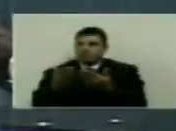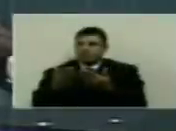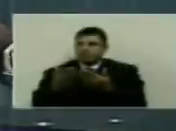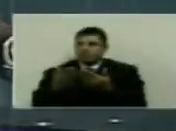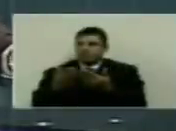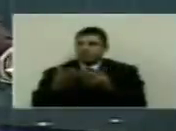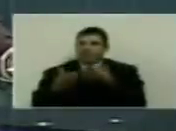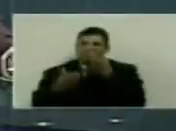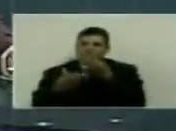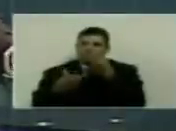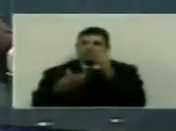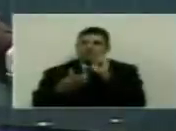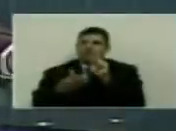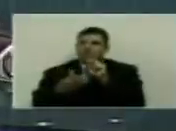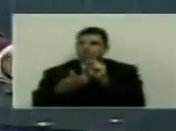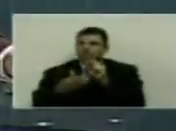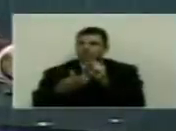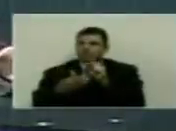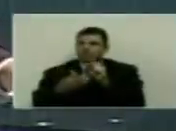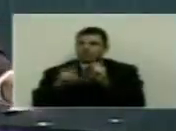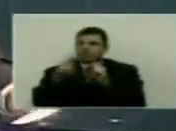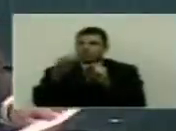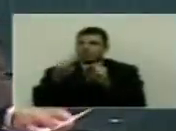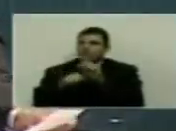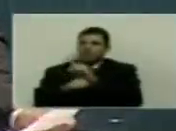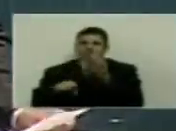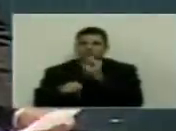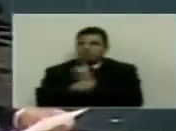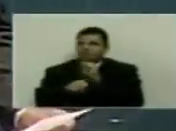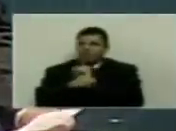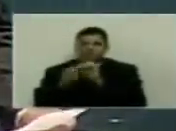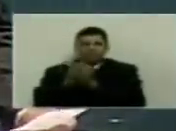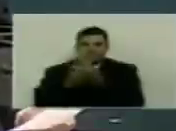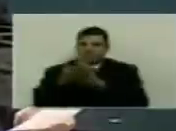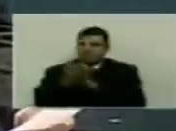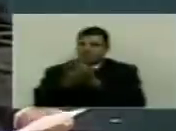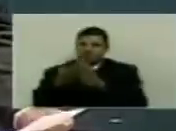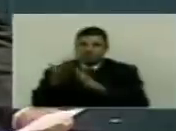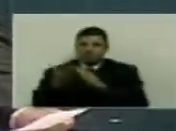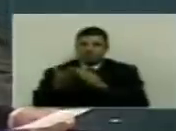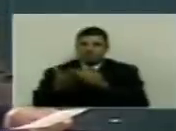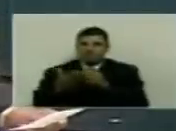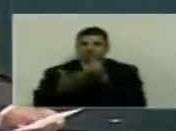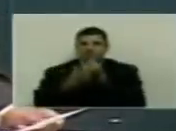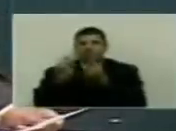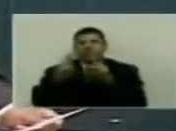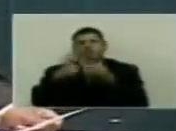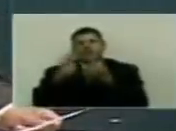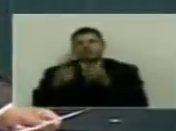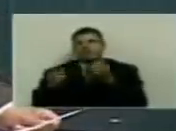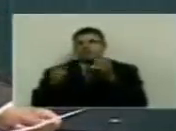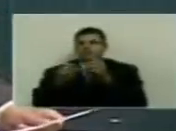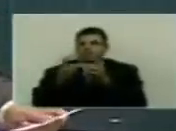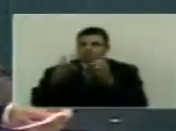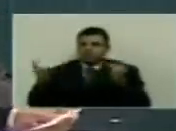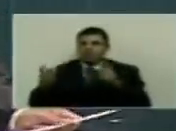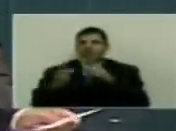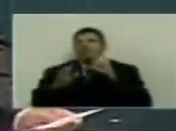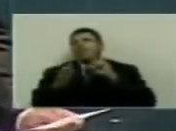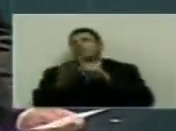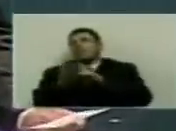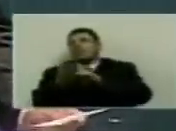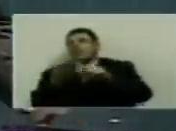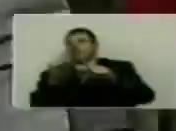deputado Marco Rota, que diziam o seguinte: o gás não vai baratear o preço da tarifa, mas ele vai oferecer uma energia mais limpa e